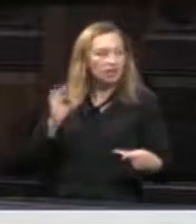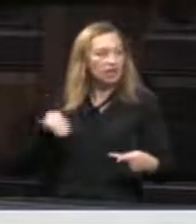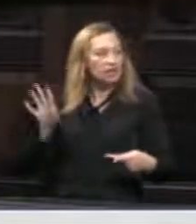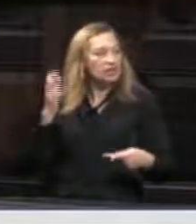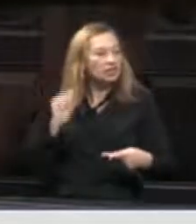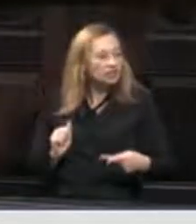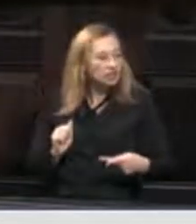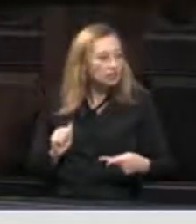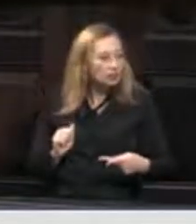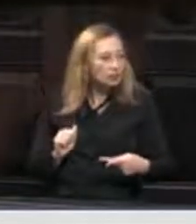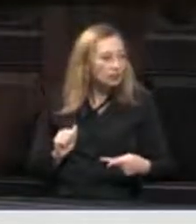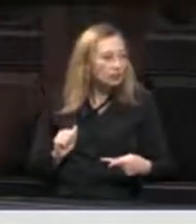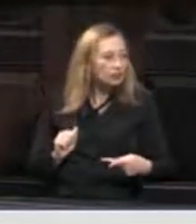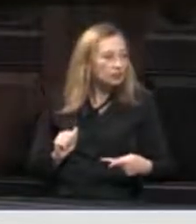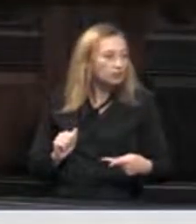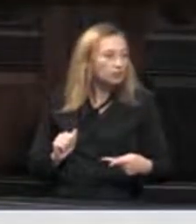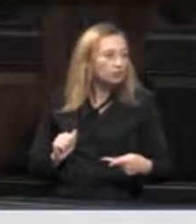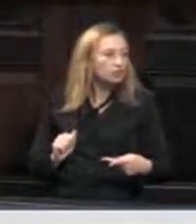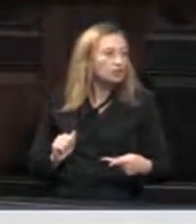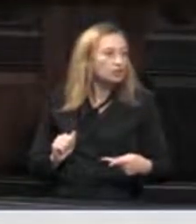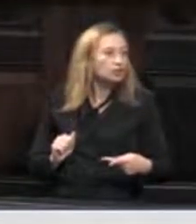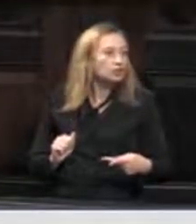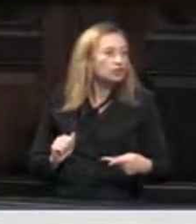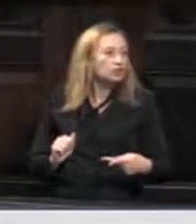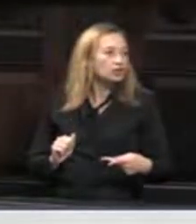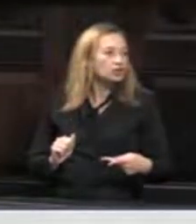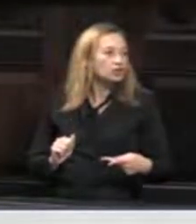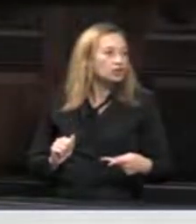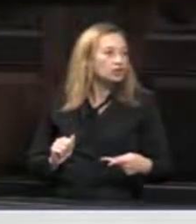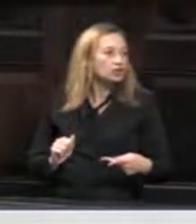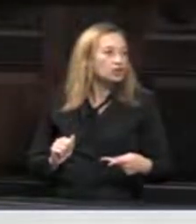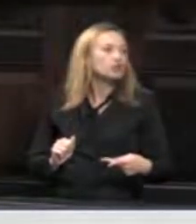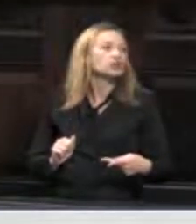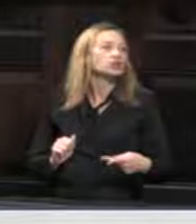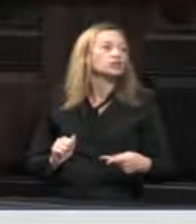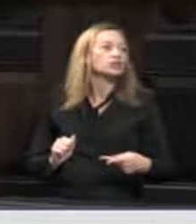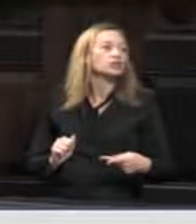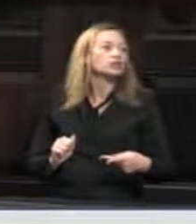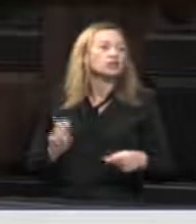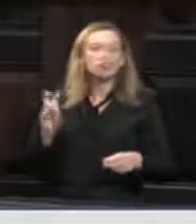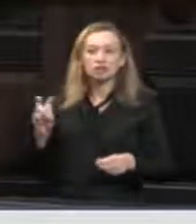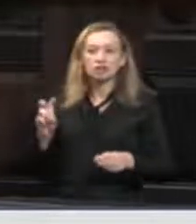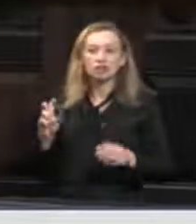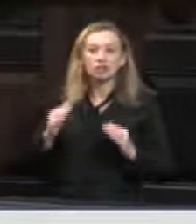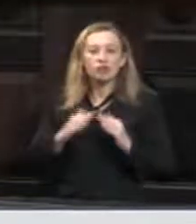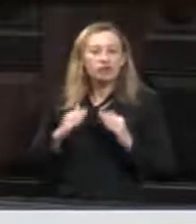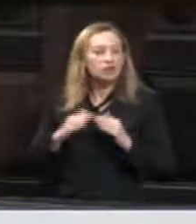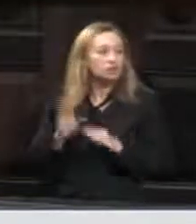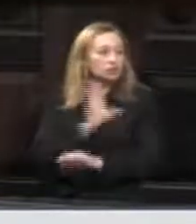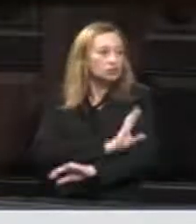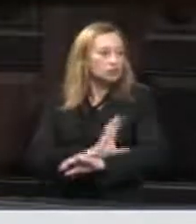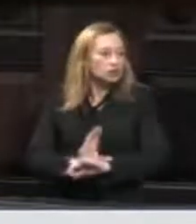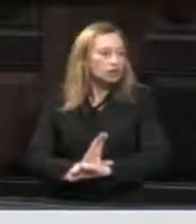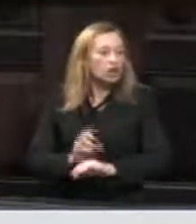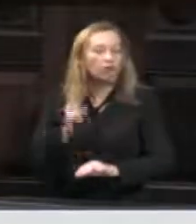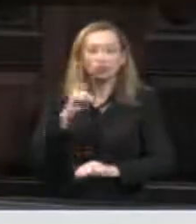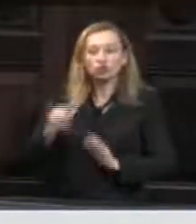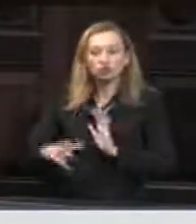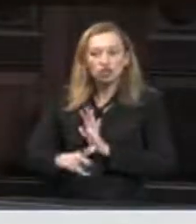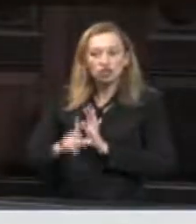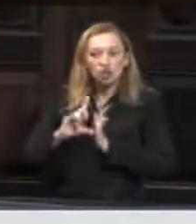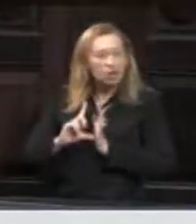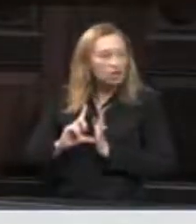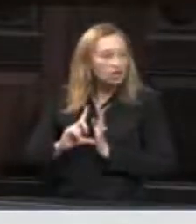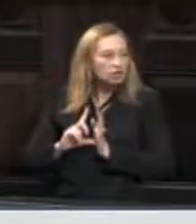no Centro do Teatro do Oprimido, na Ferbard e nas 5 casas culturais ali. No entanto, um dia antes dessa